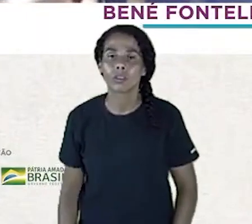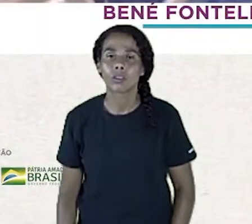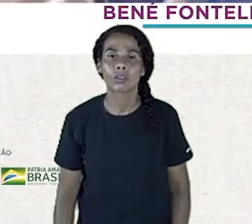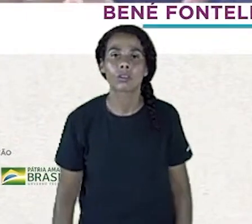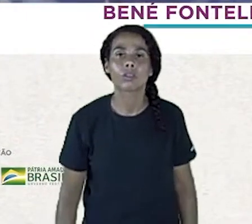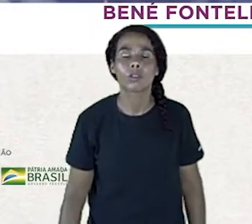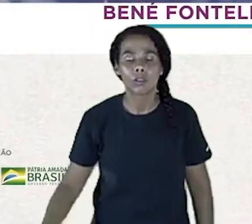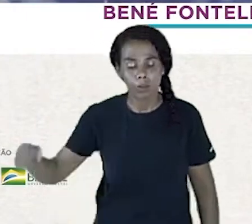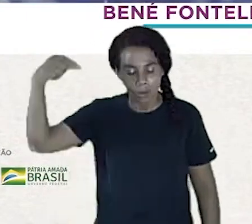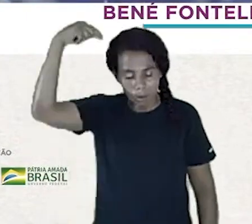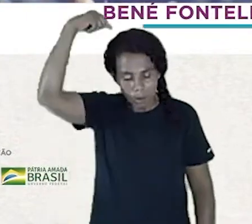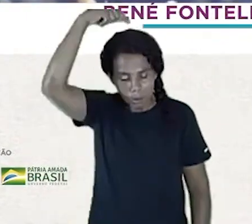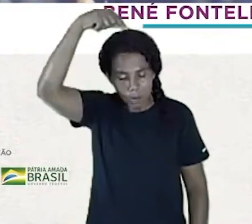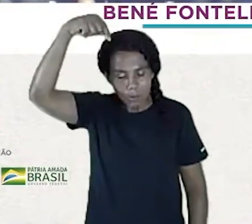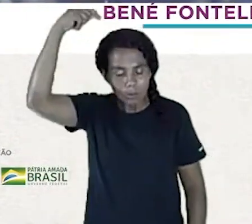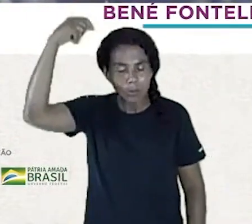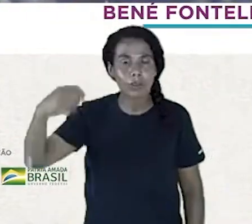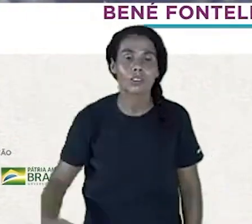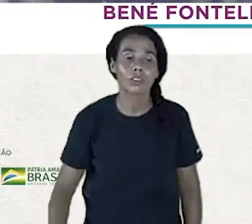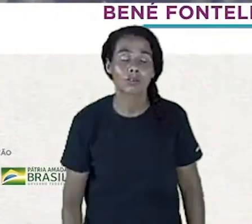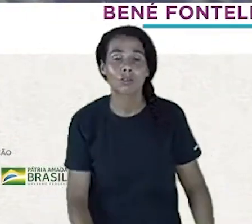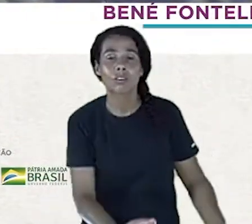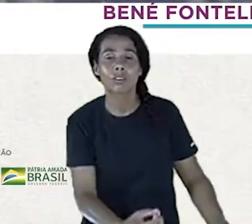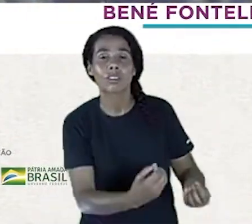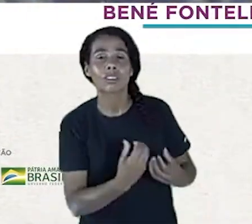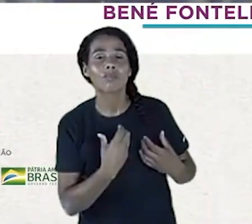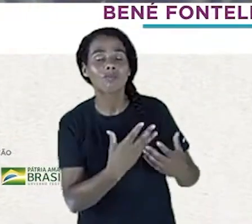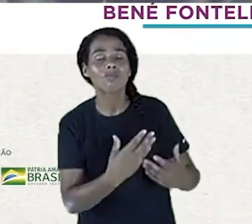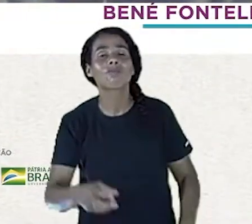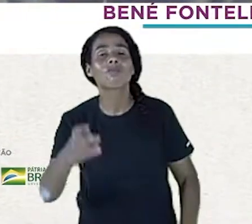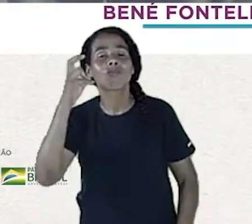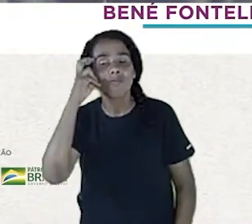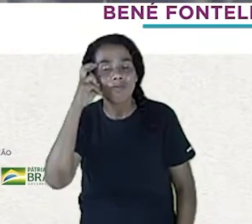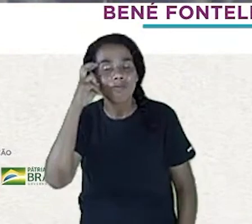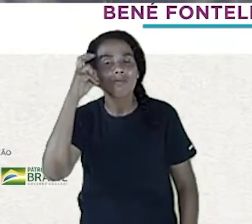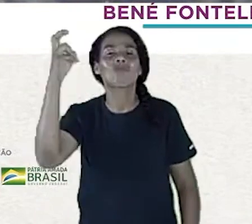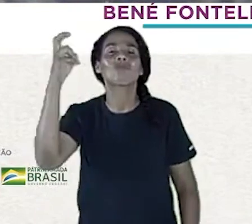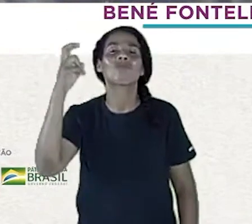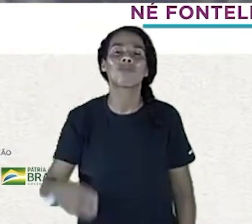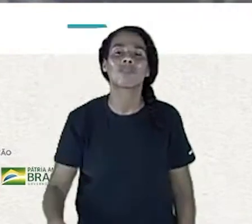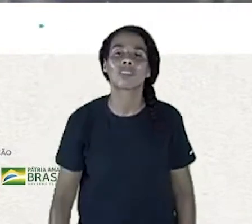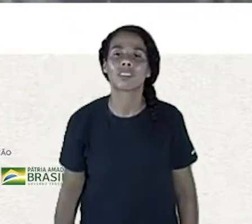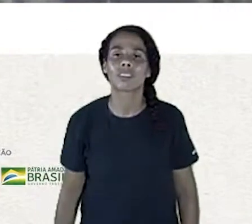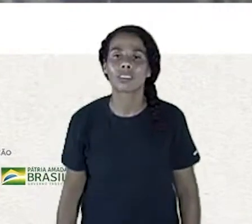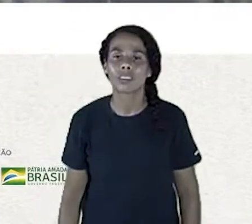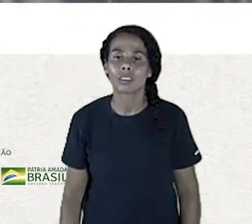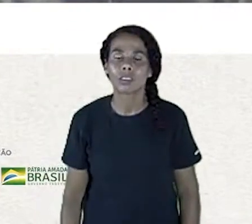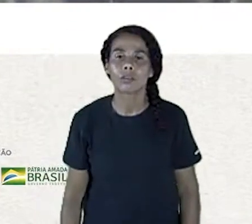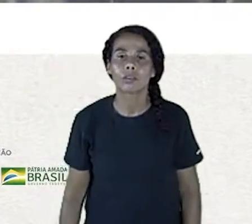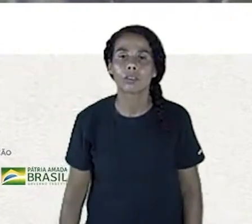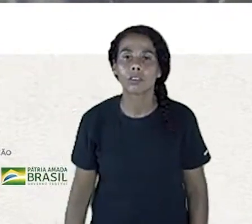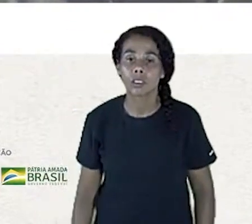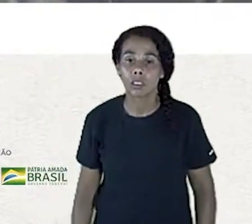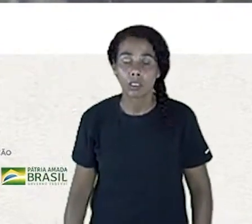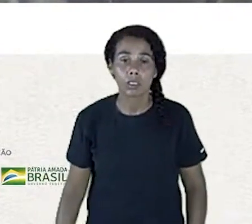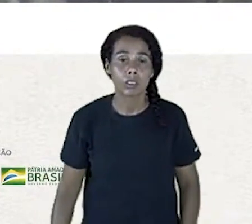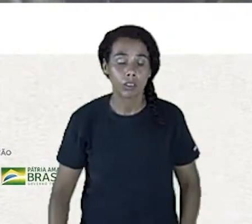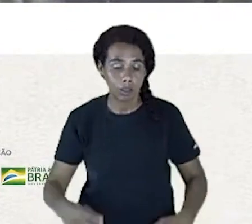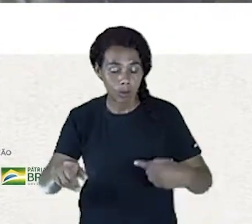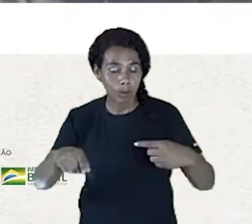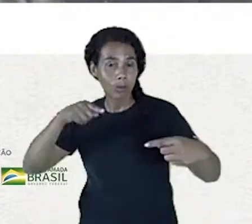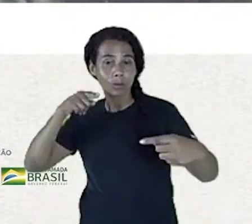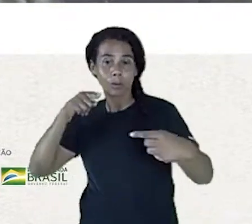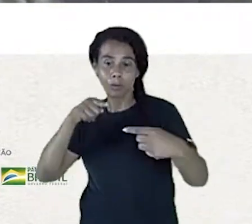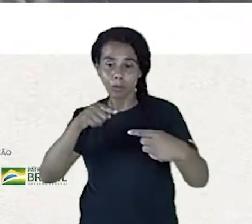transição, nos ensinando coisas de muita sabedoria, né? Então é nesse ponto que eu acho que seria legal conversar.